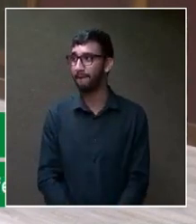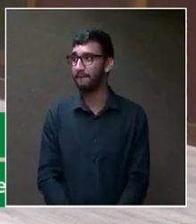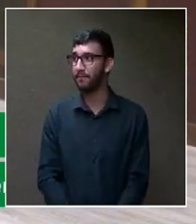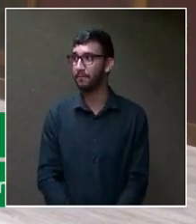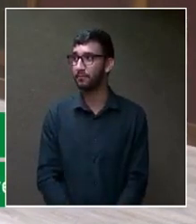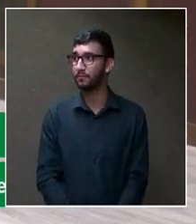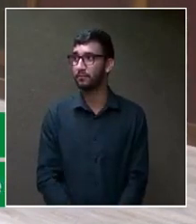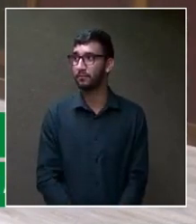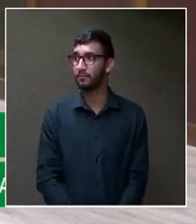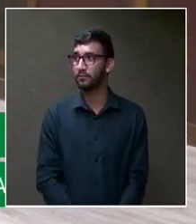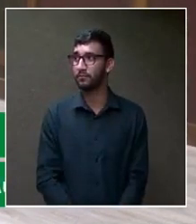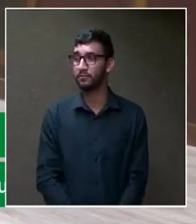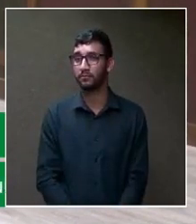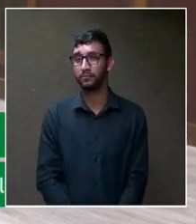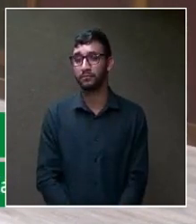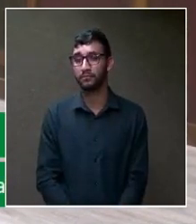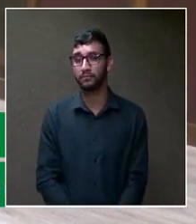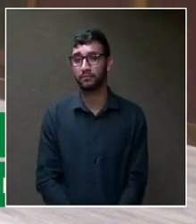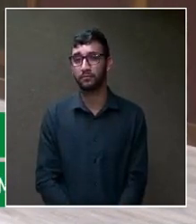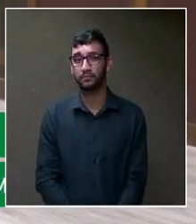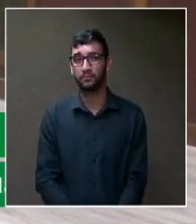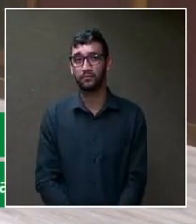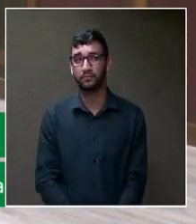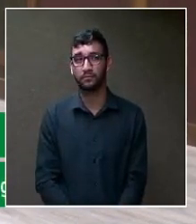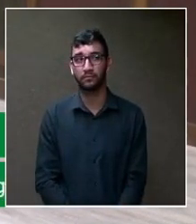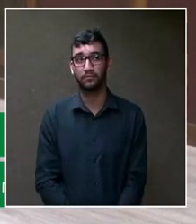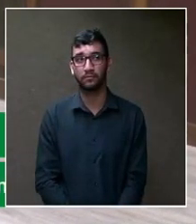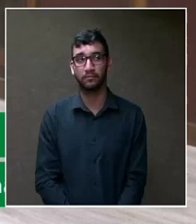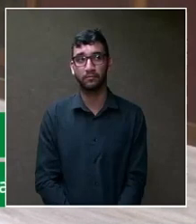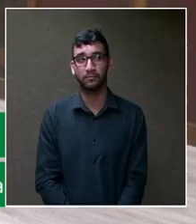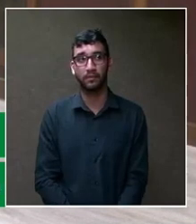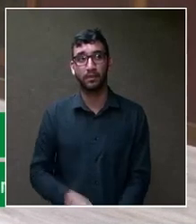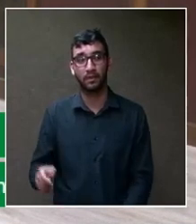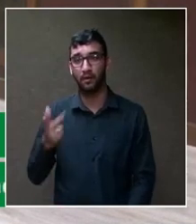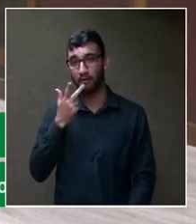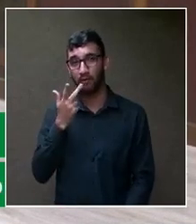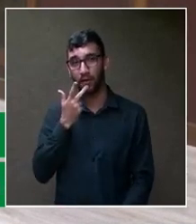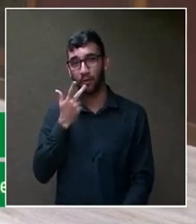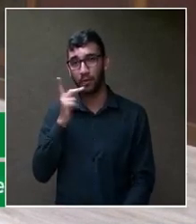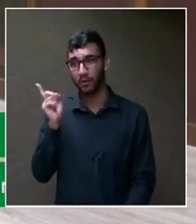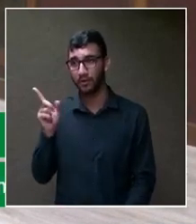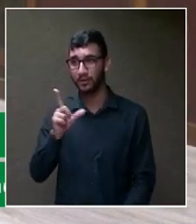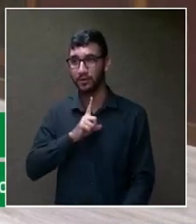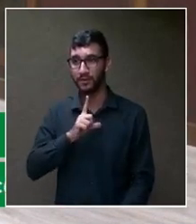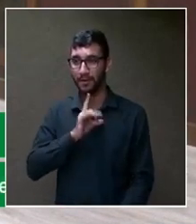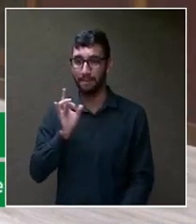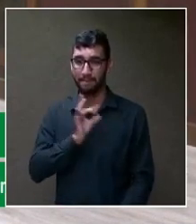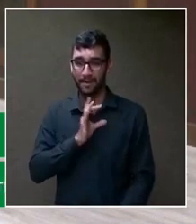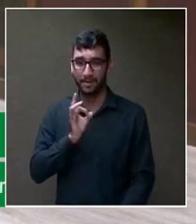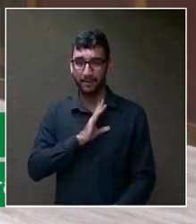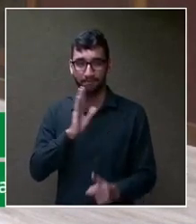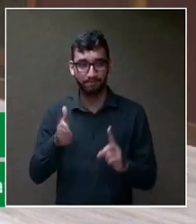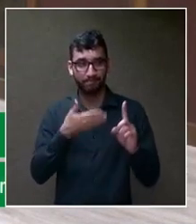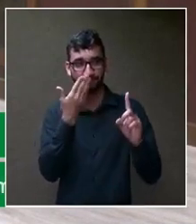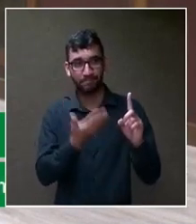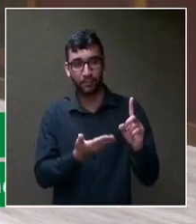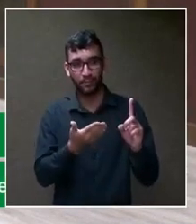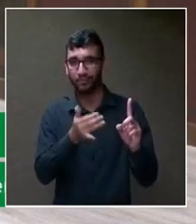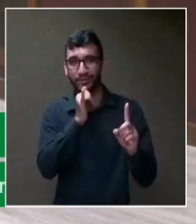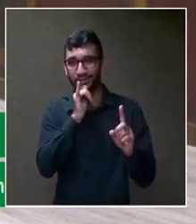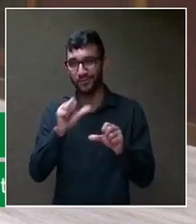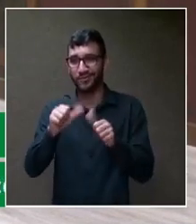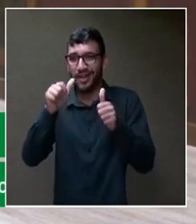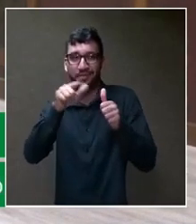pedindo nada além disso. Era ela, a Emily, confidenciou, certo, que tinha medo que ele atentasse contra ele mesmo num